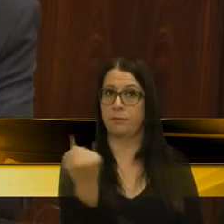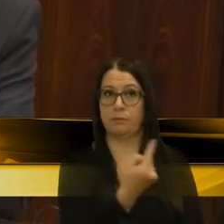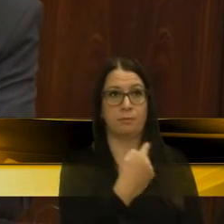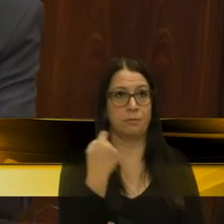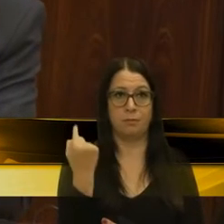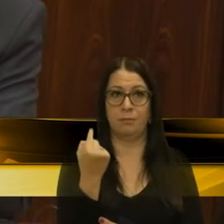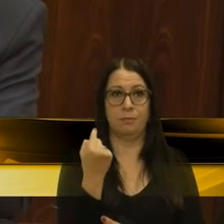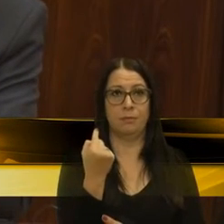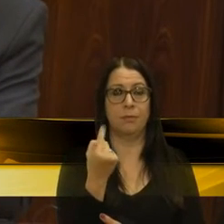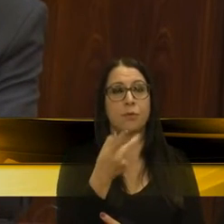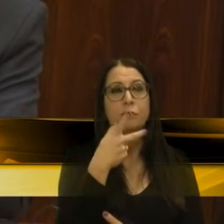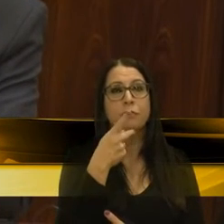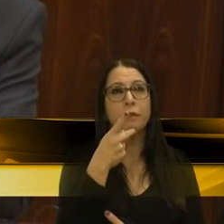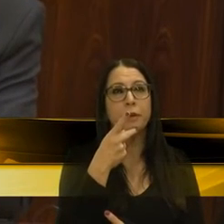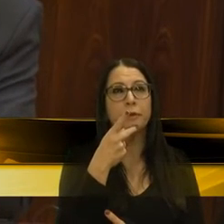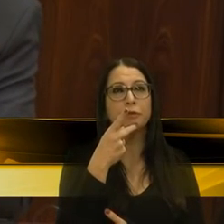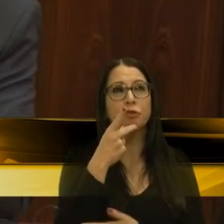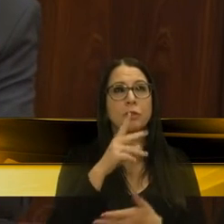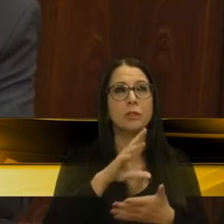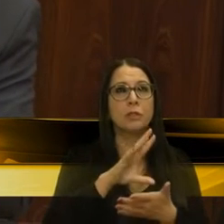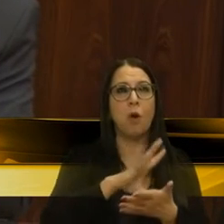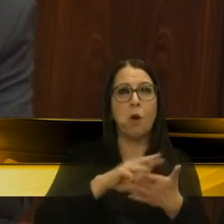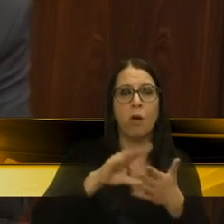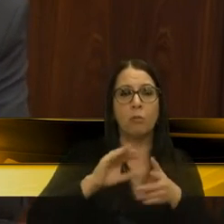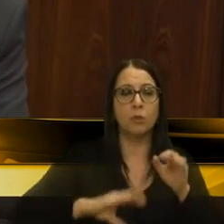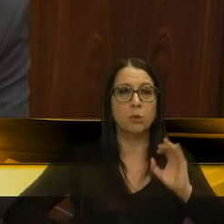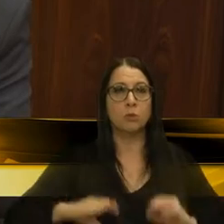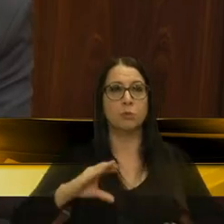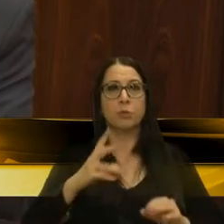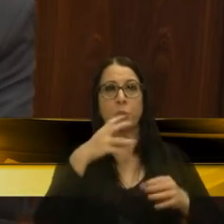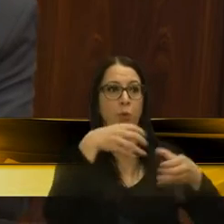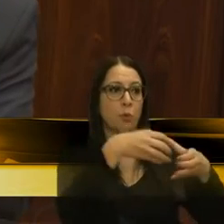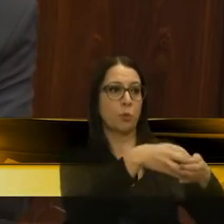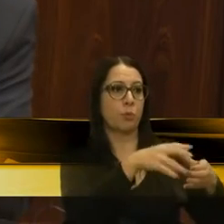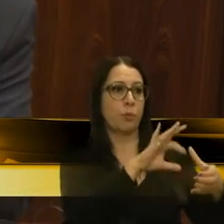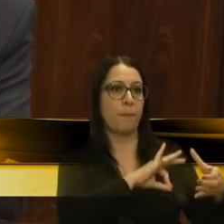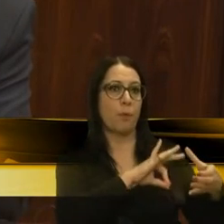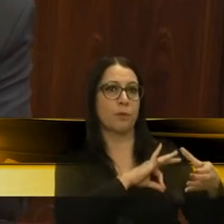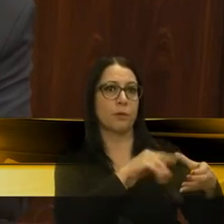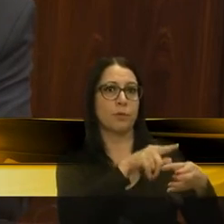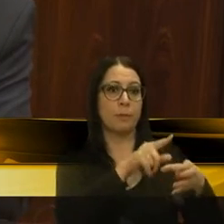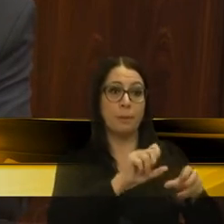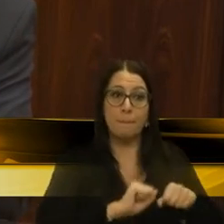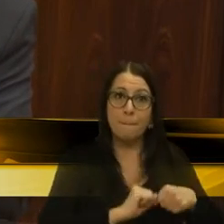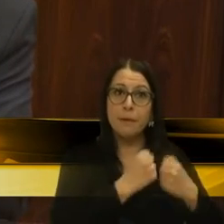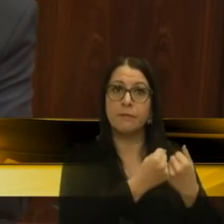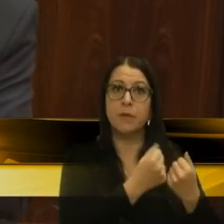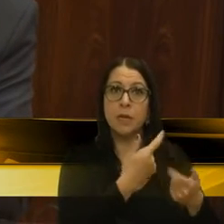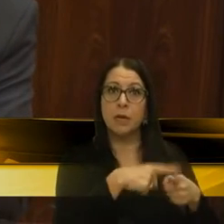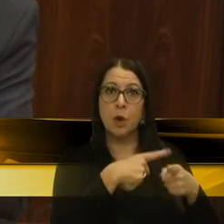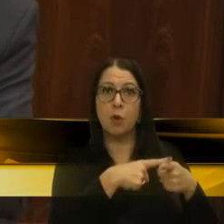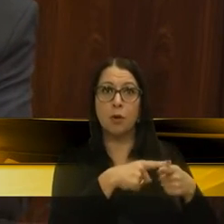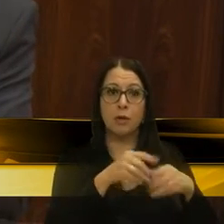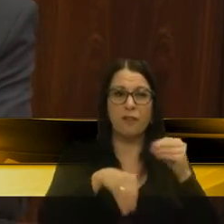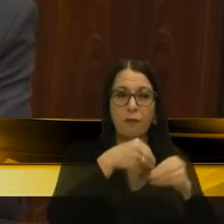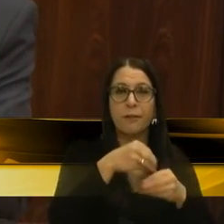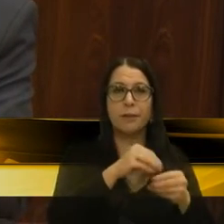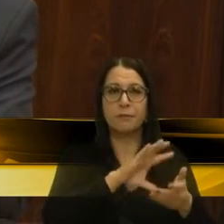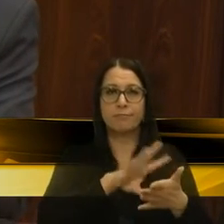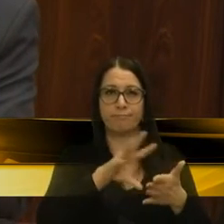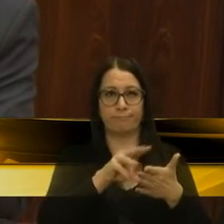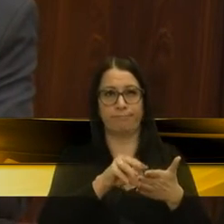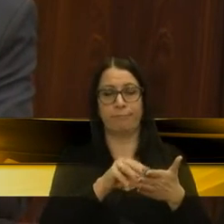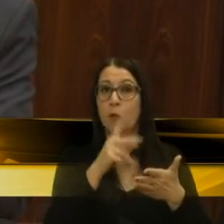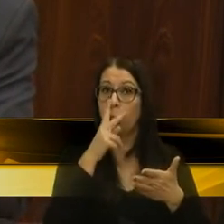a mesma coisa quando a gente fala de corrupção numa corporação policial, por exemplo, quem está lá para te defender e é envolvido com corrupção. Quando se fala